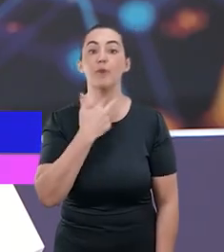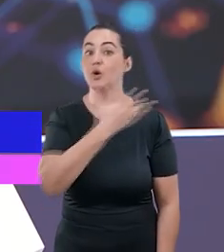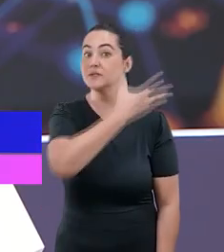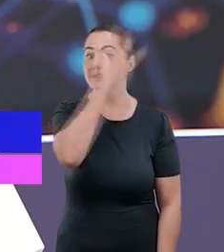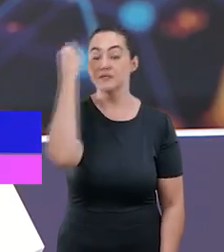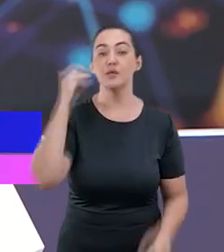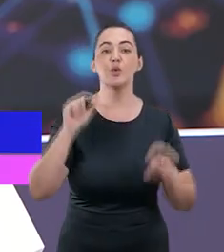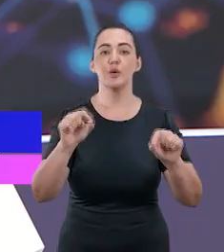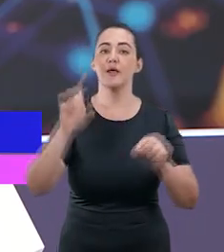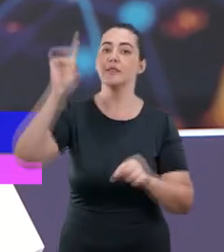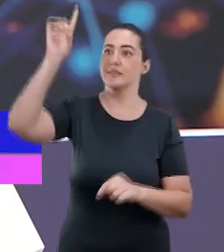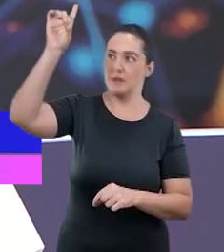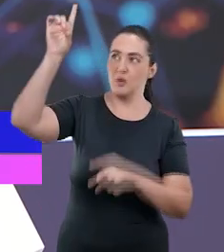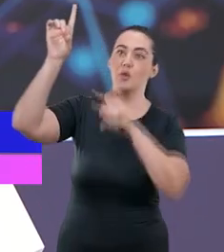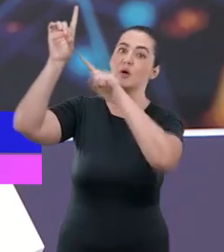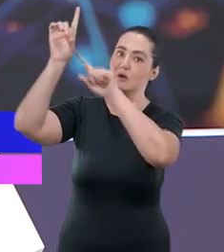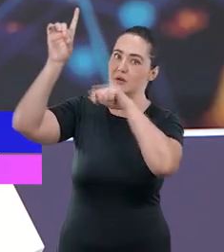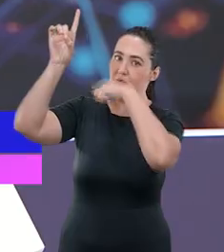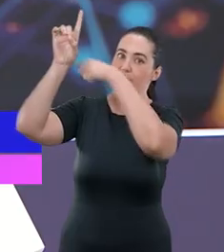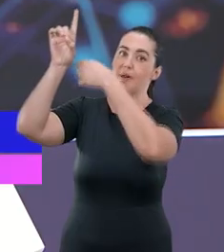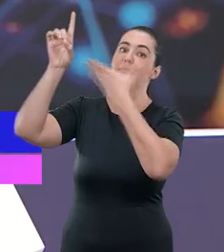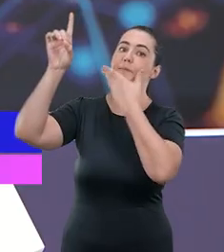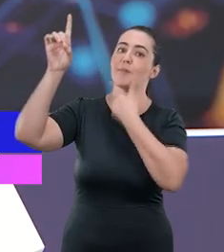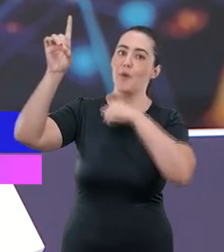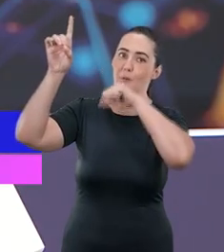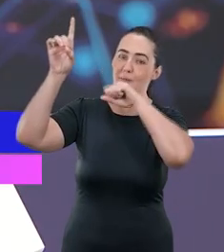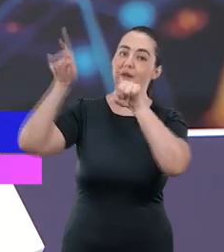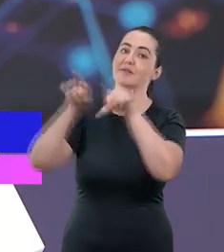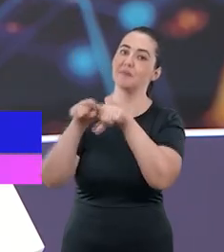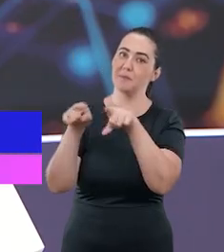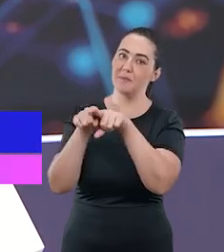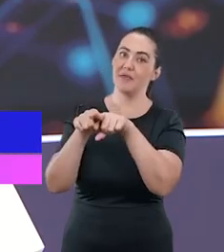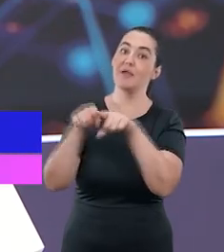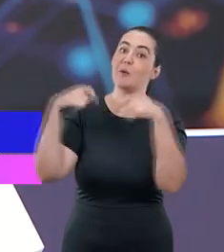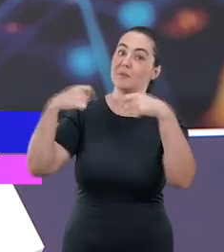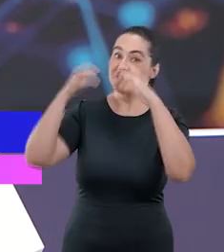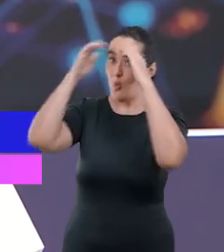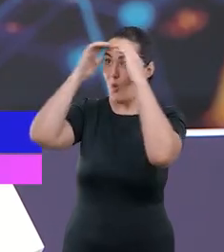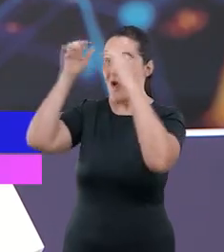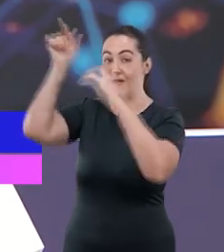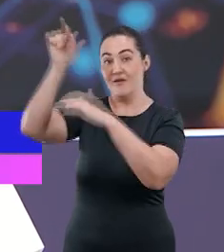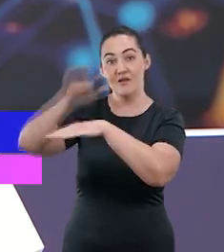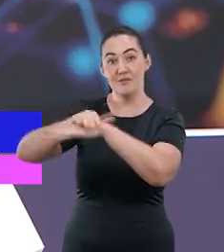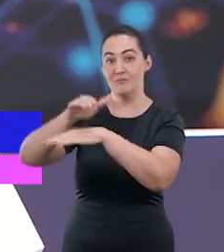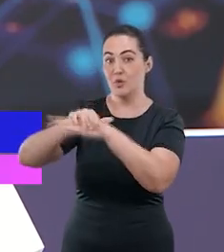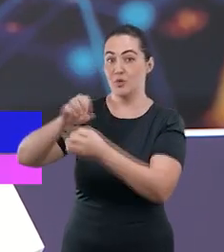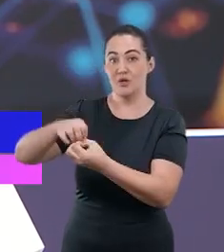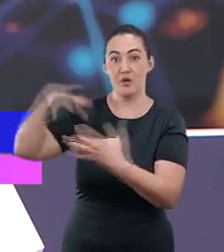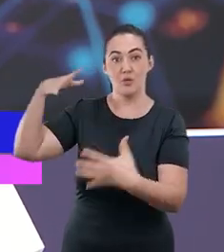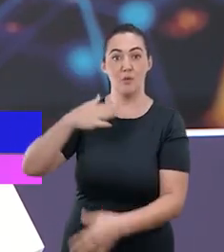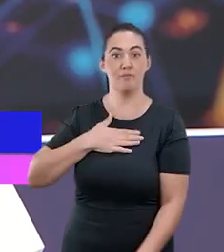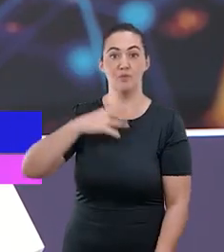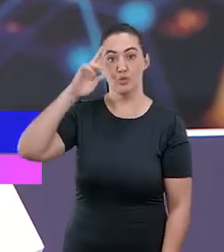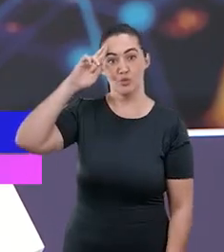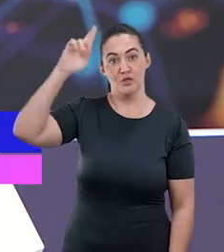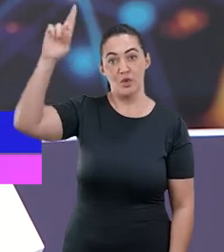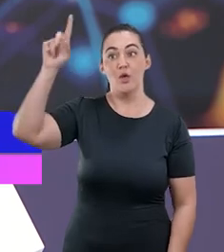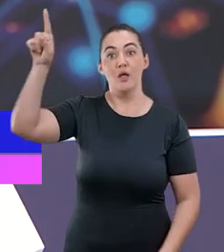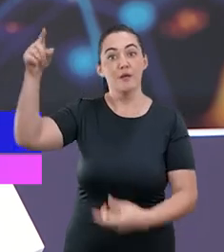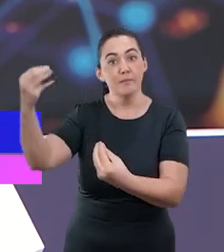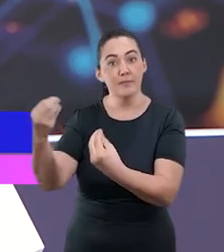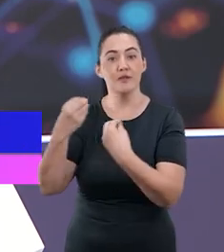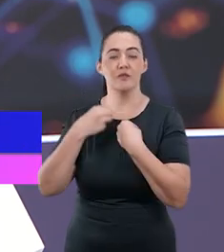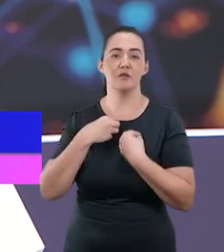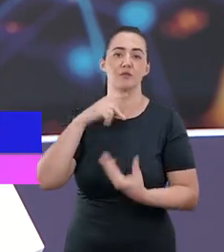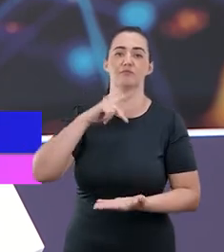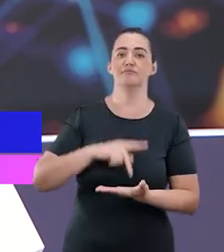Deus também é o meu pai. E eu preciso honrar a Ele como meu Criador, como meu Senhor, como aquele que me deu de